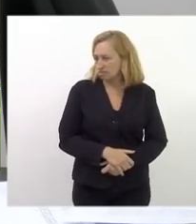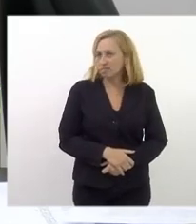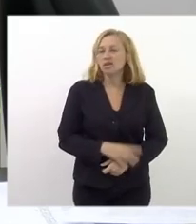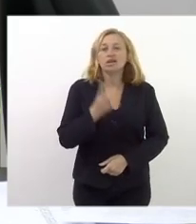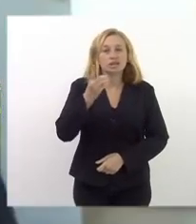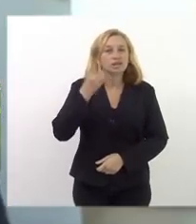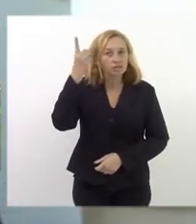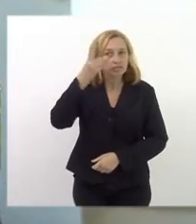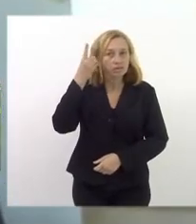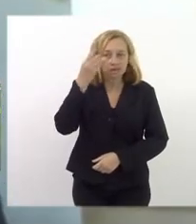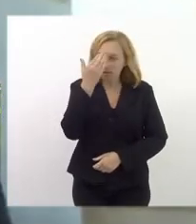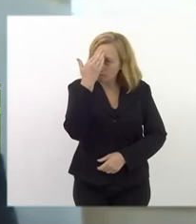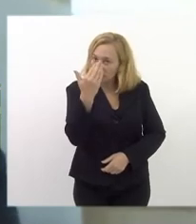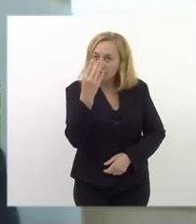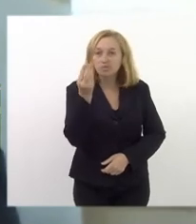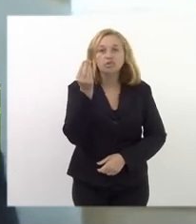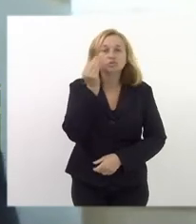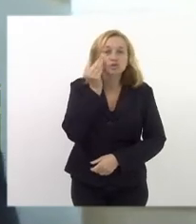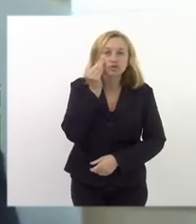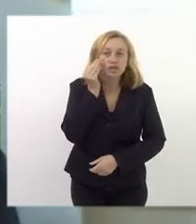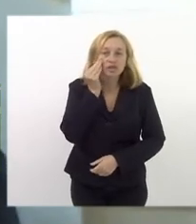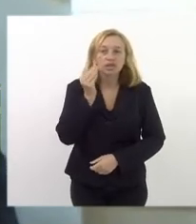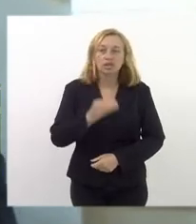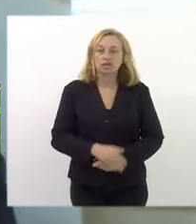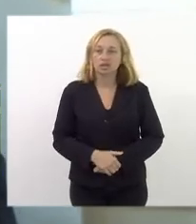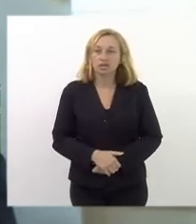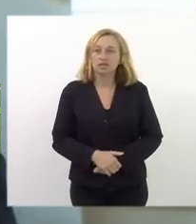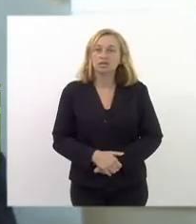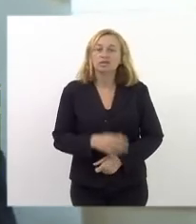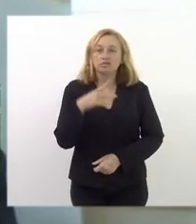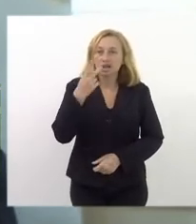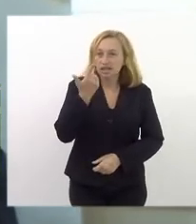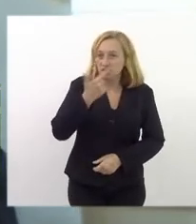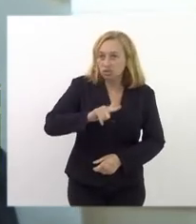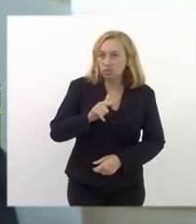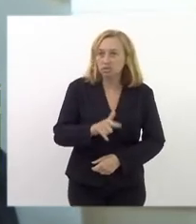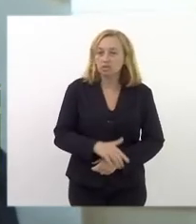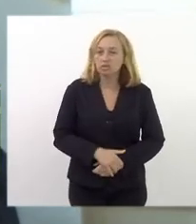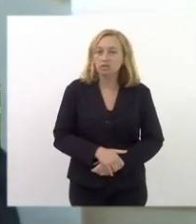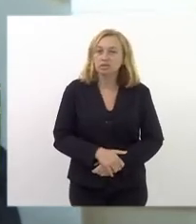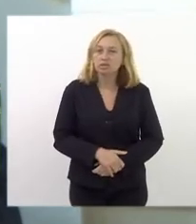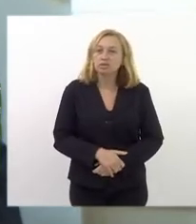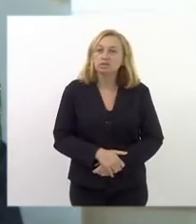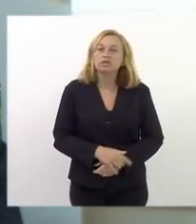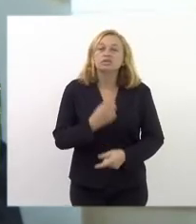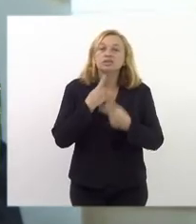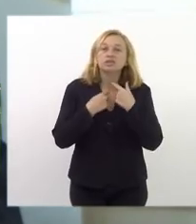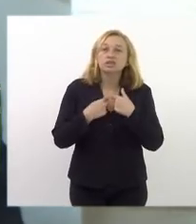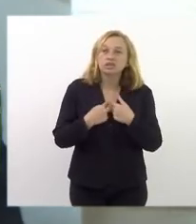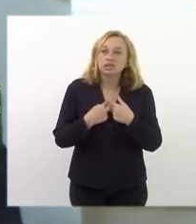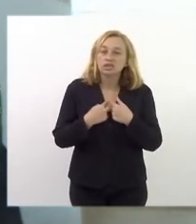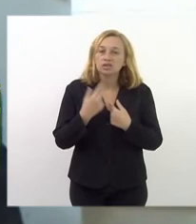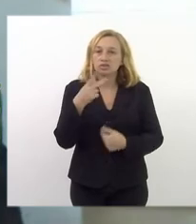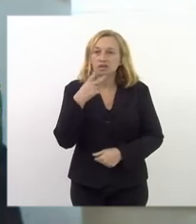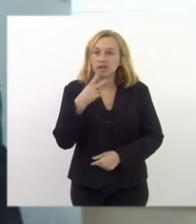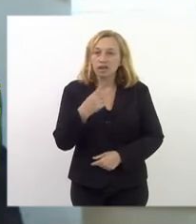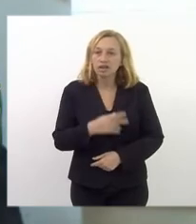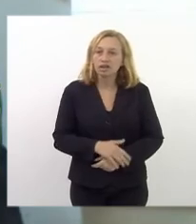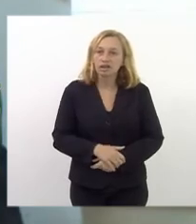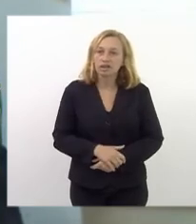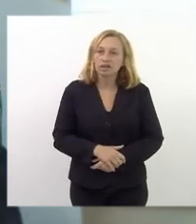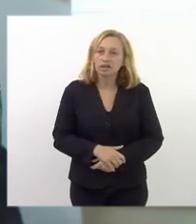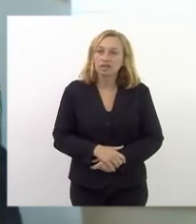Deputado, muito obrigado pela oportunidade de falar mais uma vez. A única coisa que eu desejaria pontuar